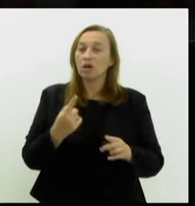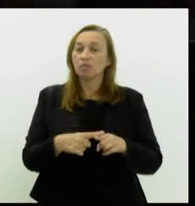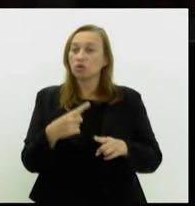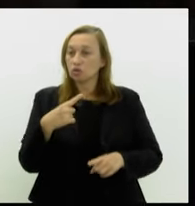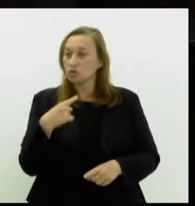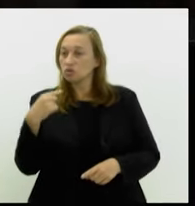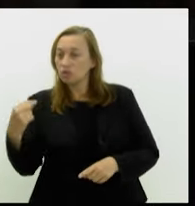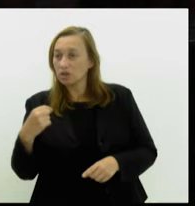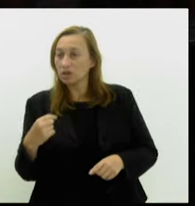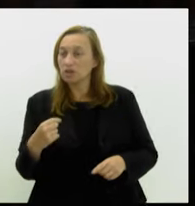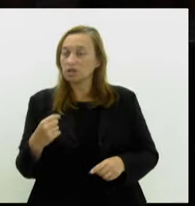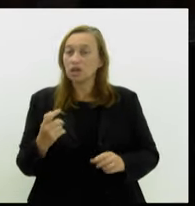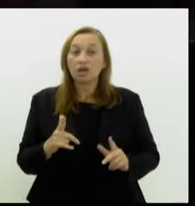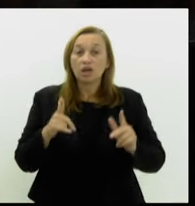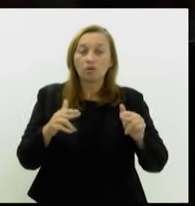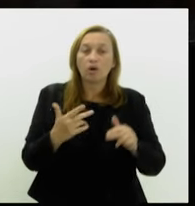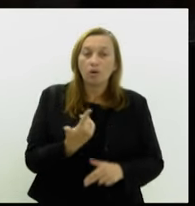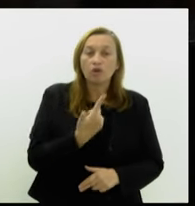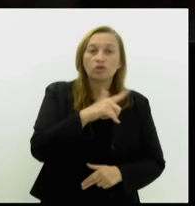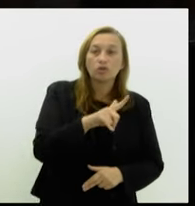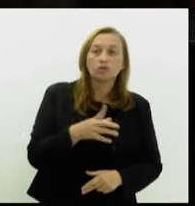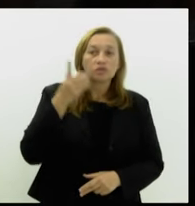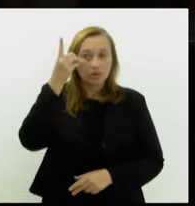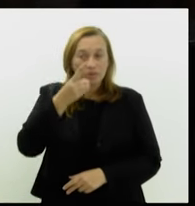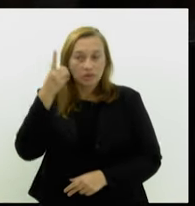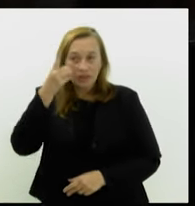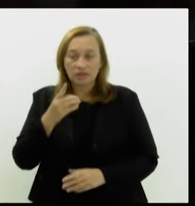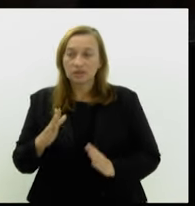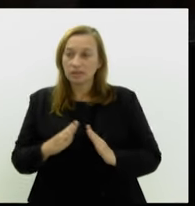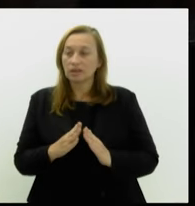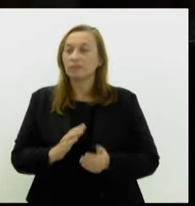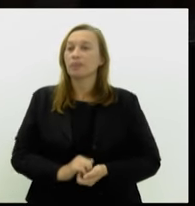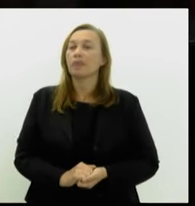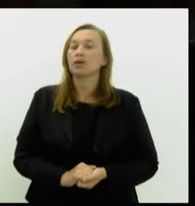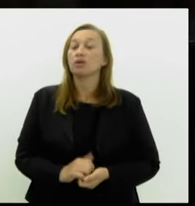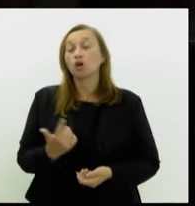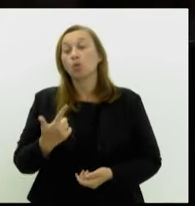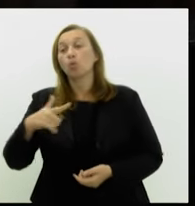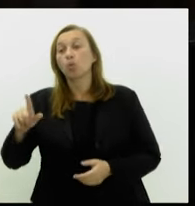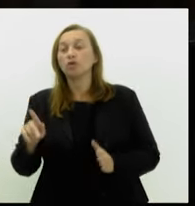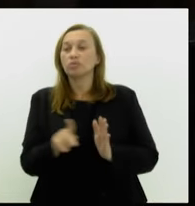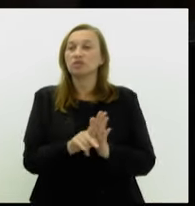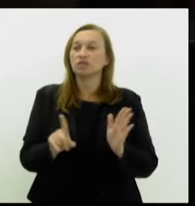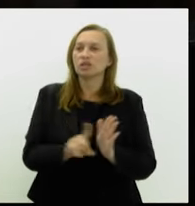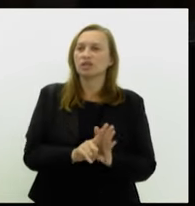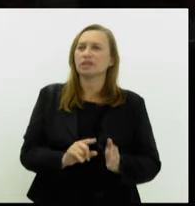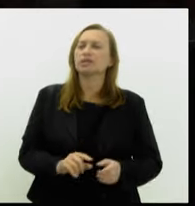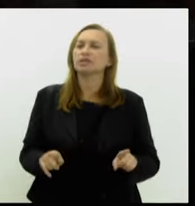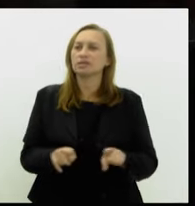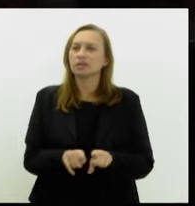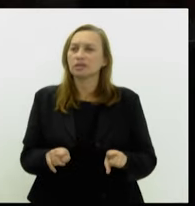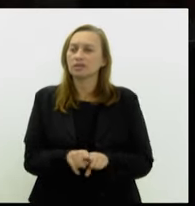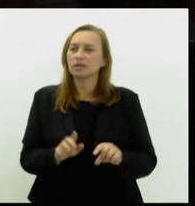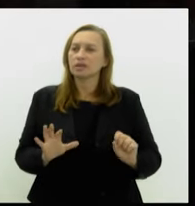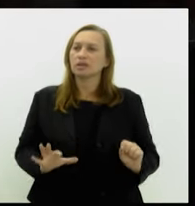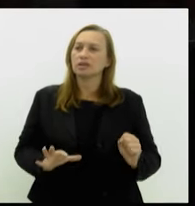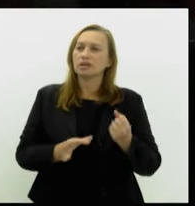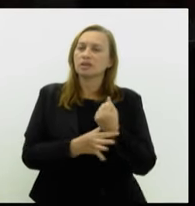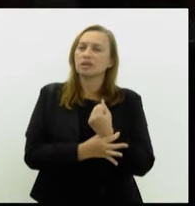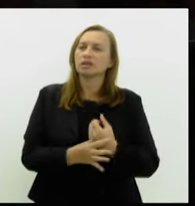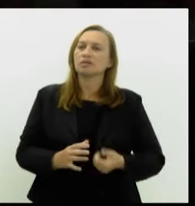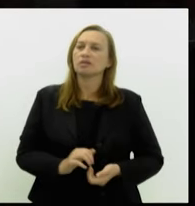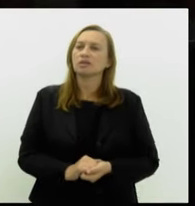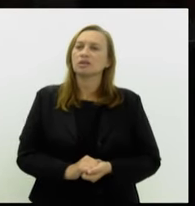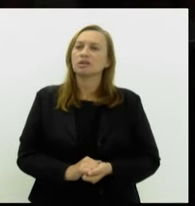eleitas tanto quanto qualquer outro deputado e deputada aqui dentro dessa casa. Um outro projeto de lei, também garantindo a prestação